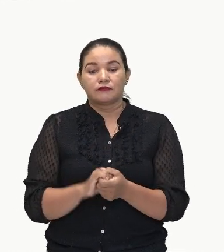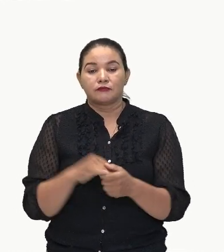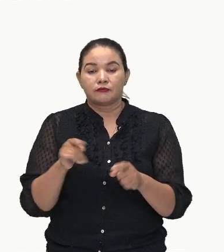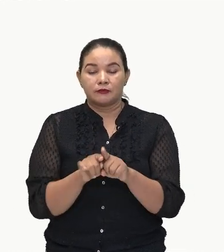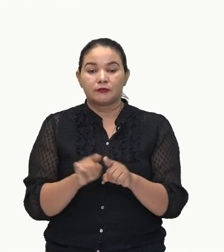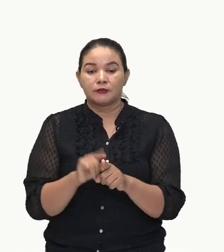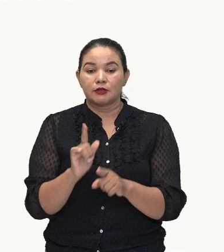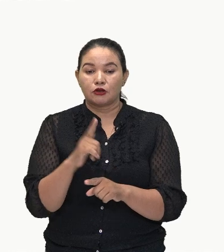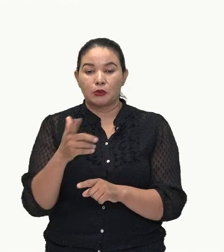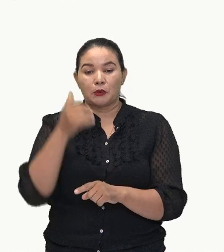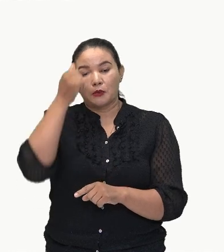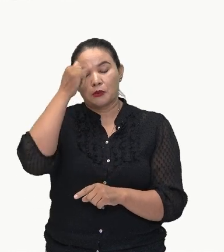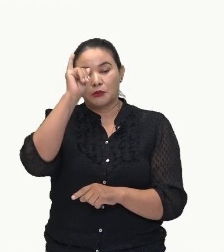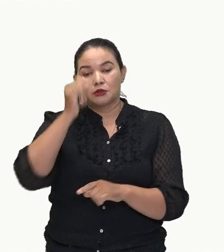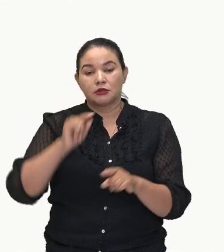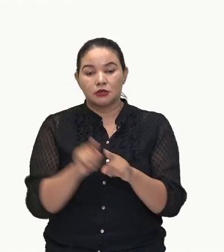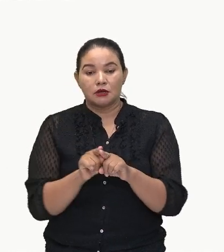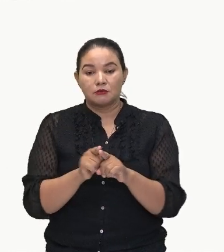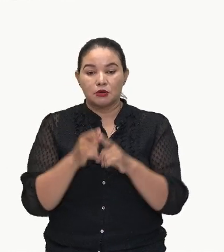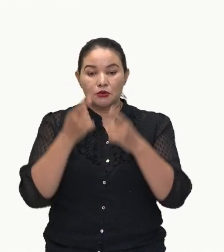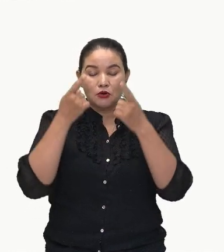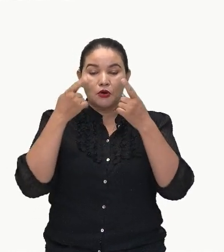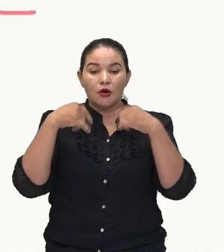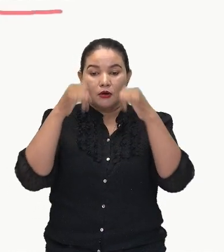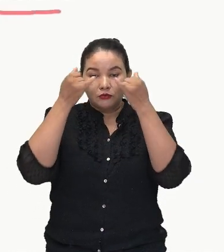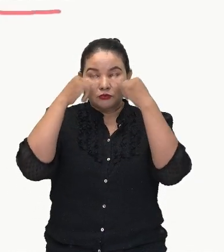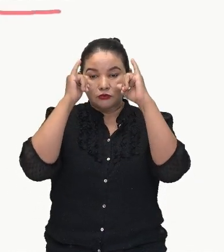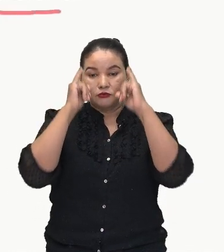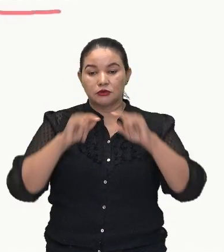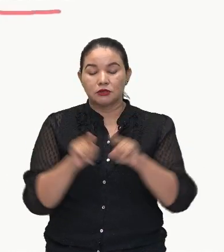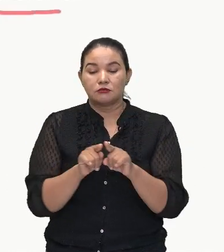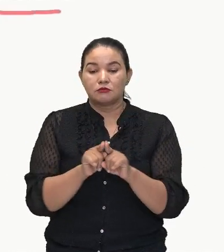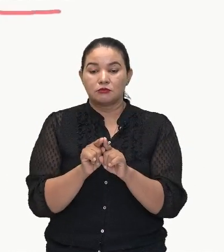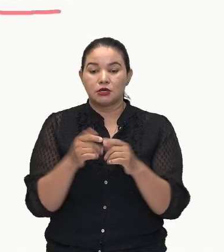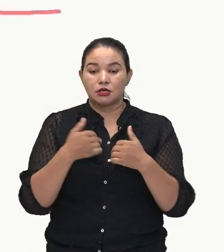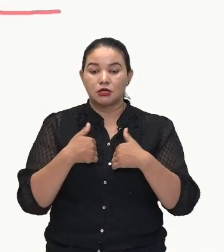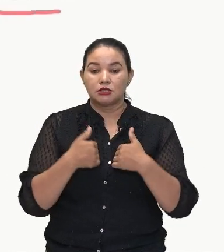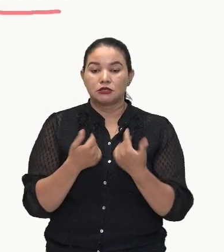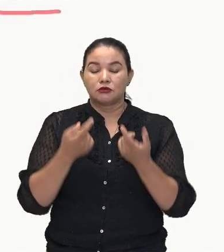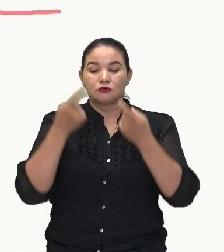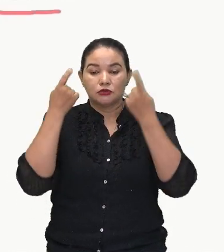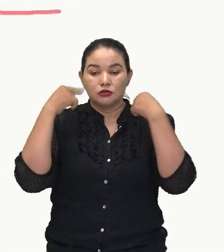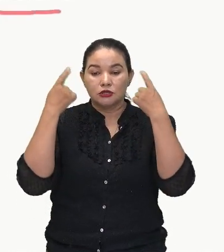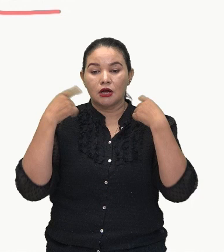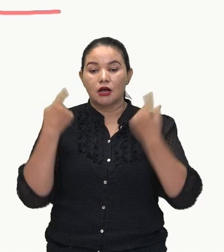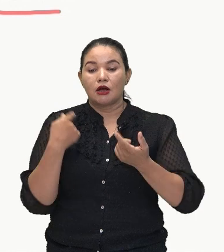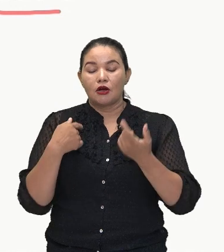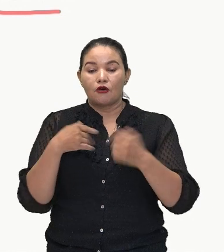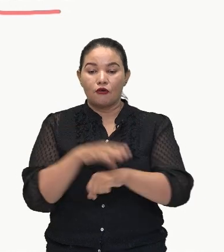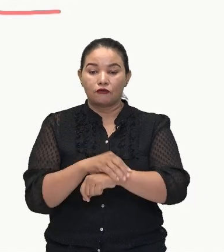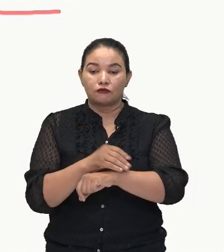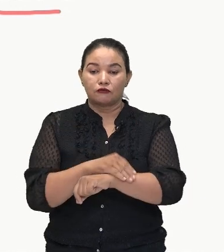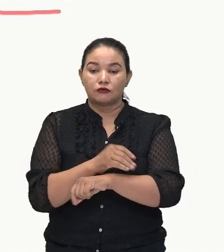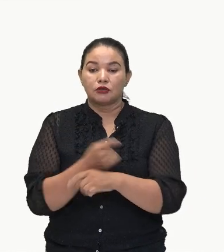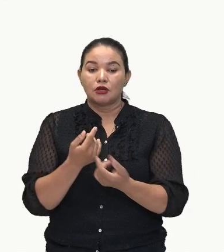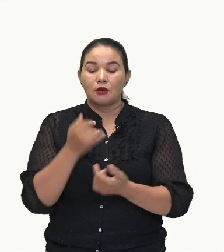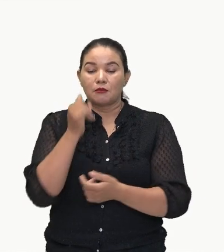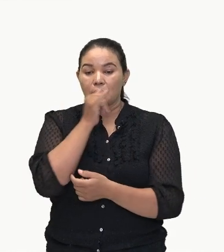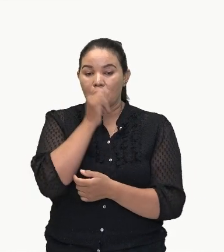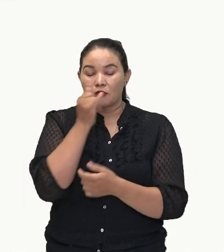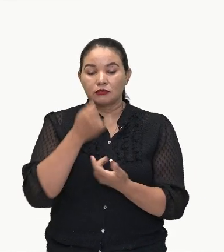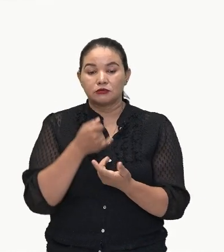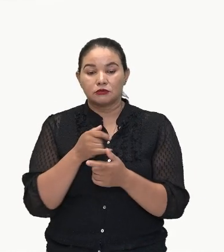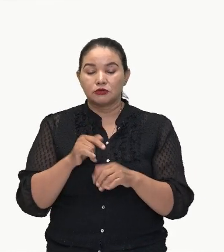gado bovino e de búfalo, temos a criação expressiva de cabras, ovelhas, porcos e aves. E aí a gente começa a falar